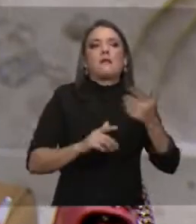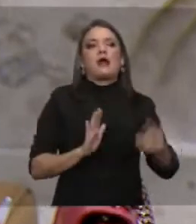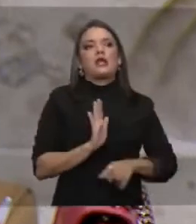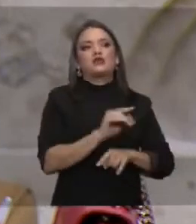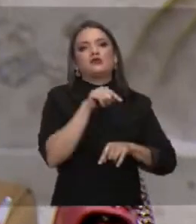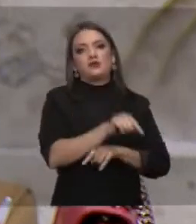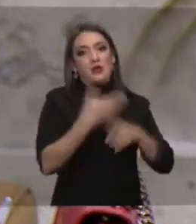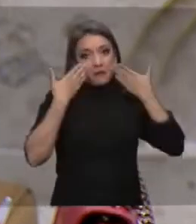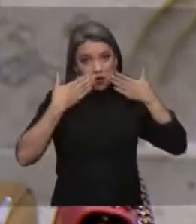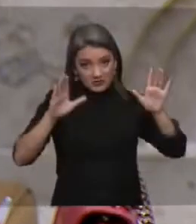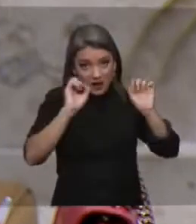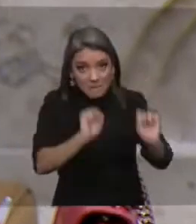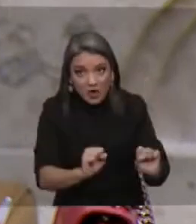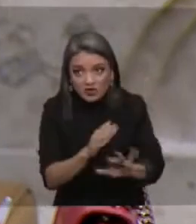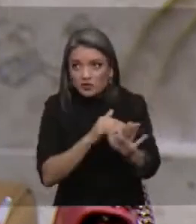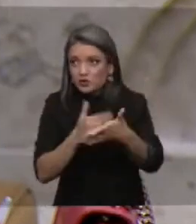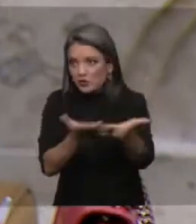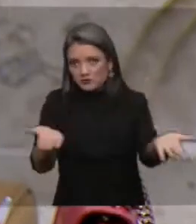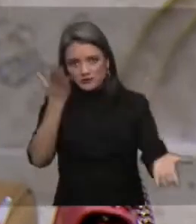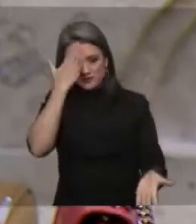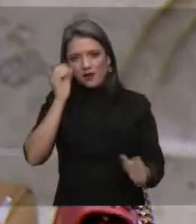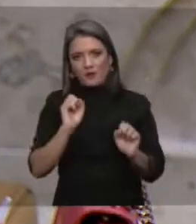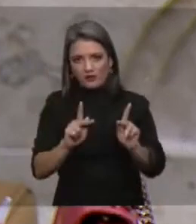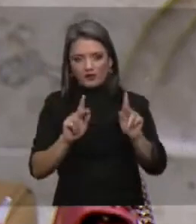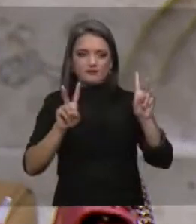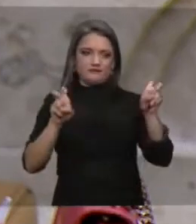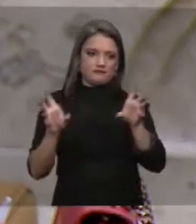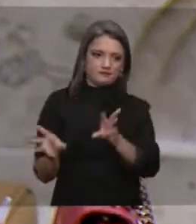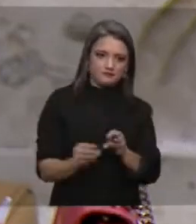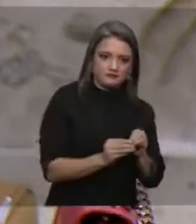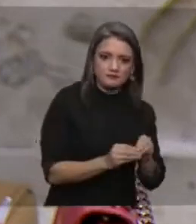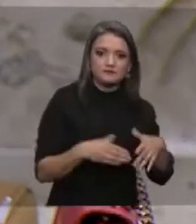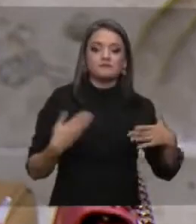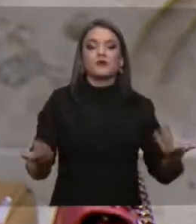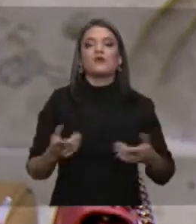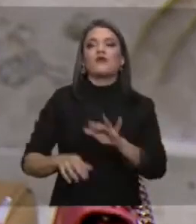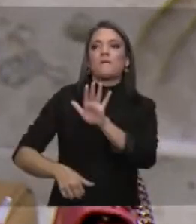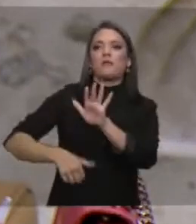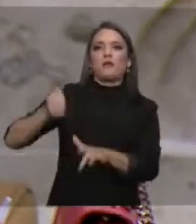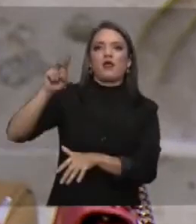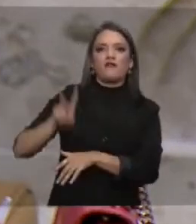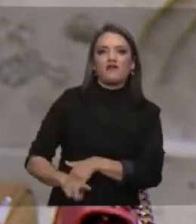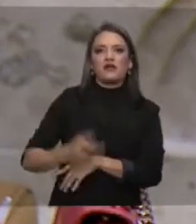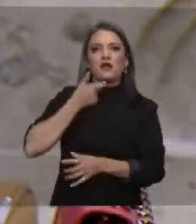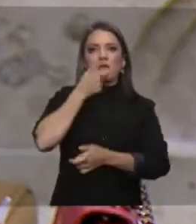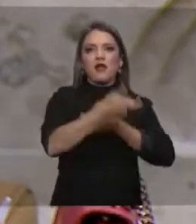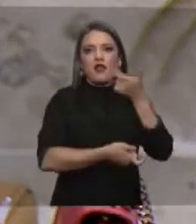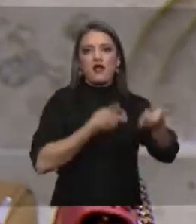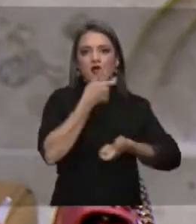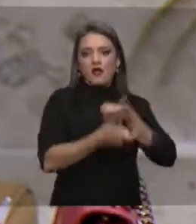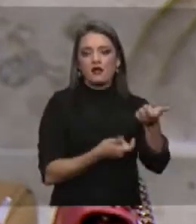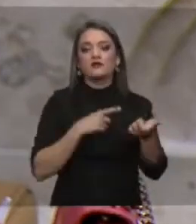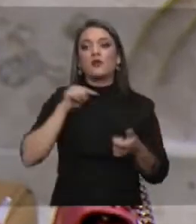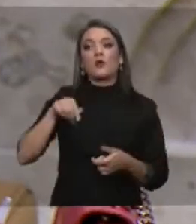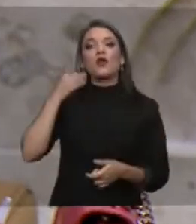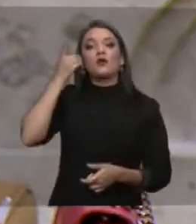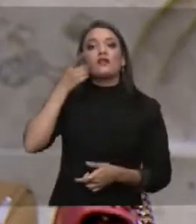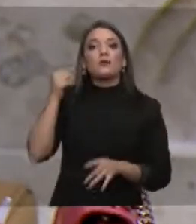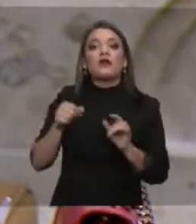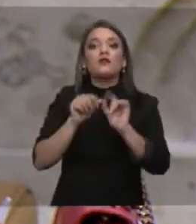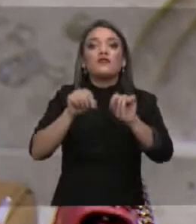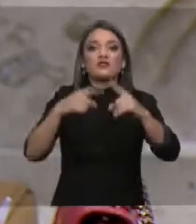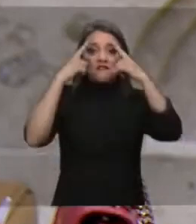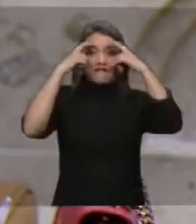mundo sabe disso, ok? Fecha aspas. Após essa primeira difamação, o deputado Otônio de Paula utilizou-se de